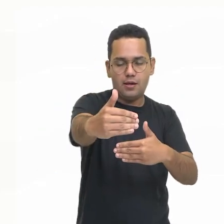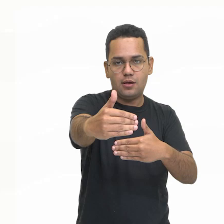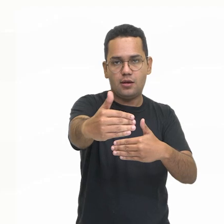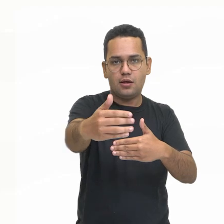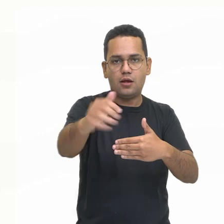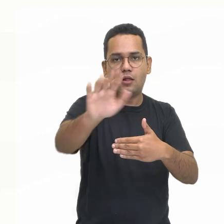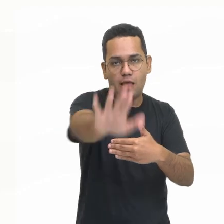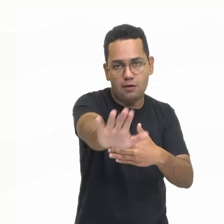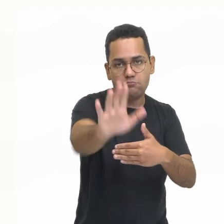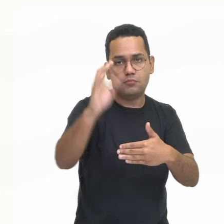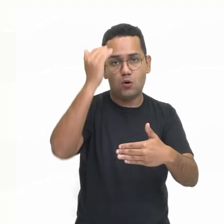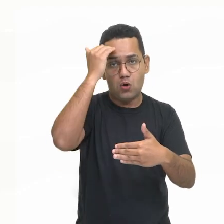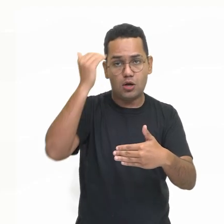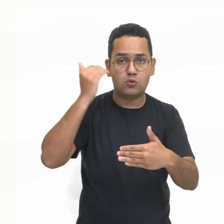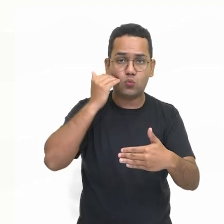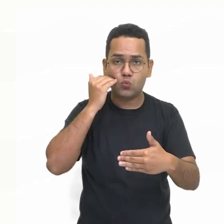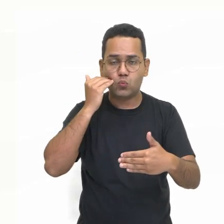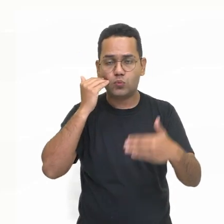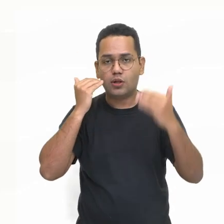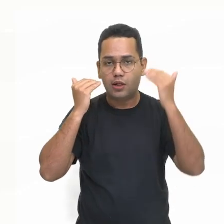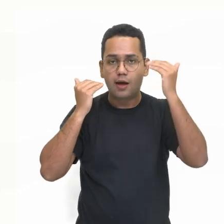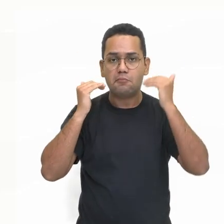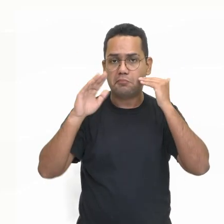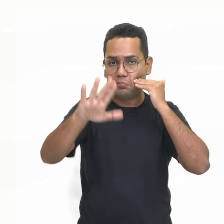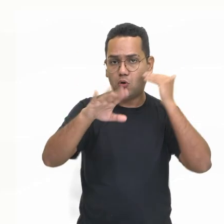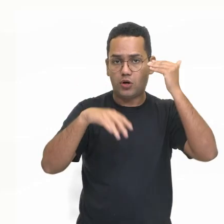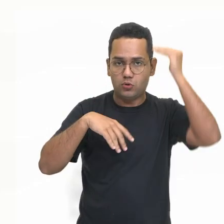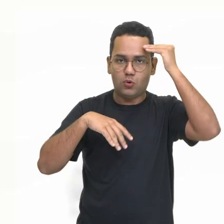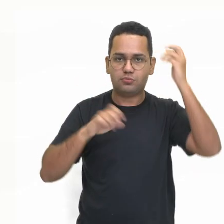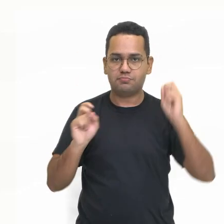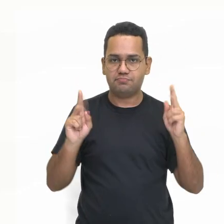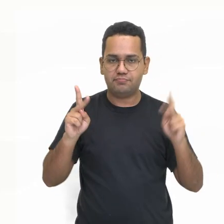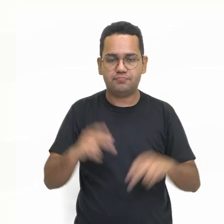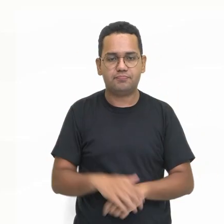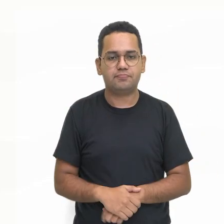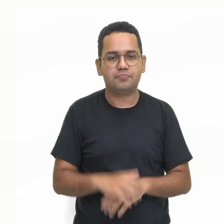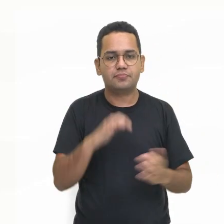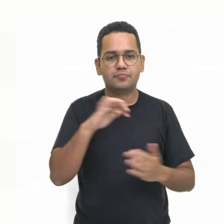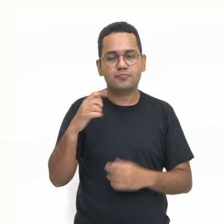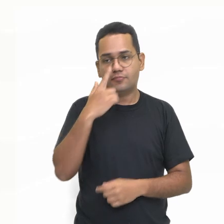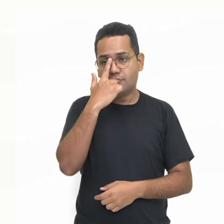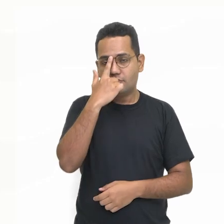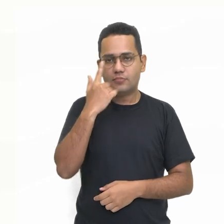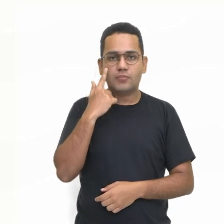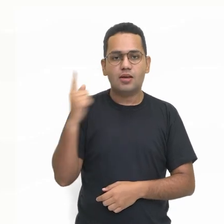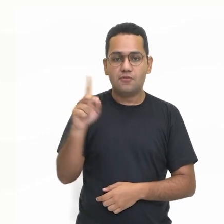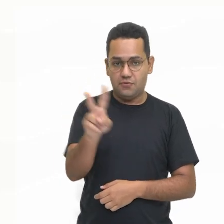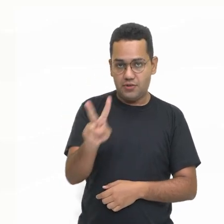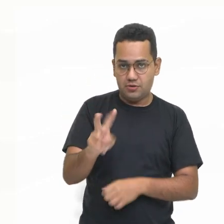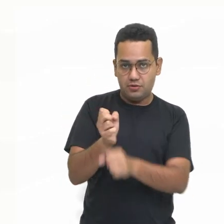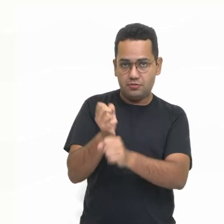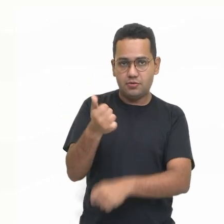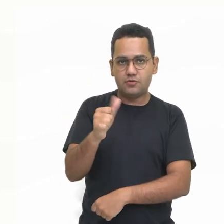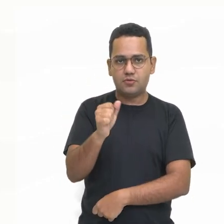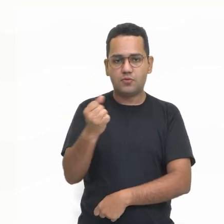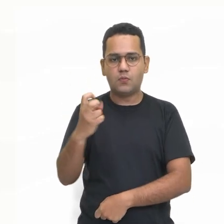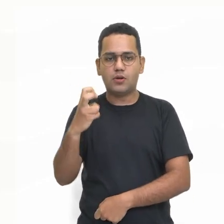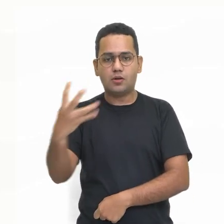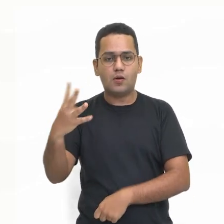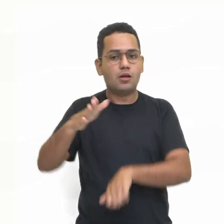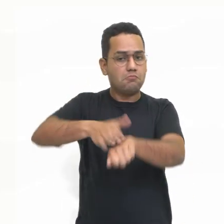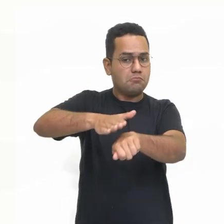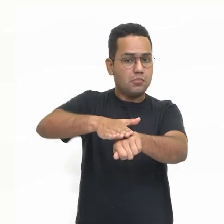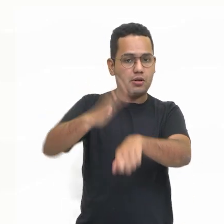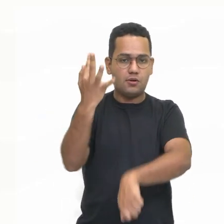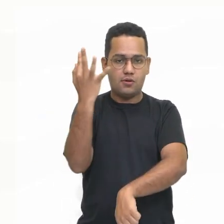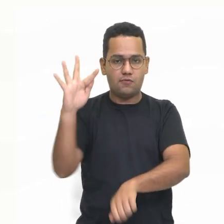até hoje, certo? Continuando, vamos lá para Vietnã. Em 1954, tem a sua